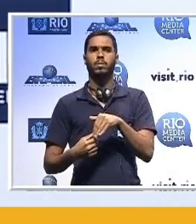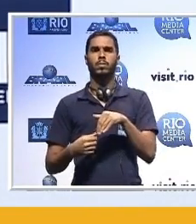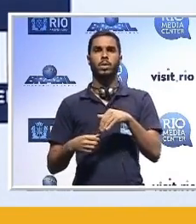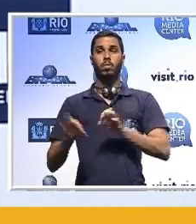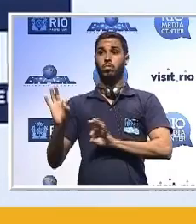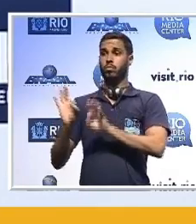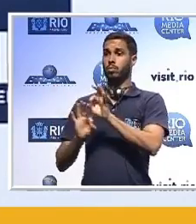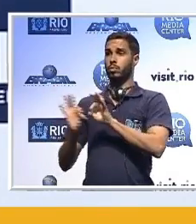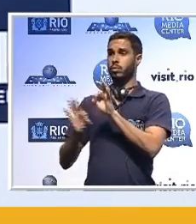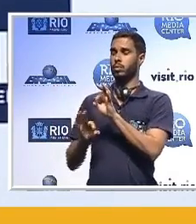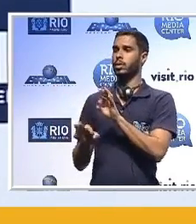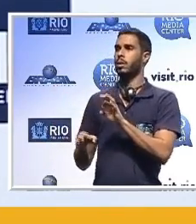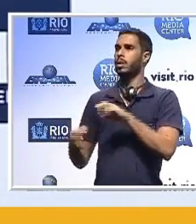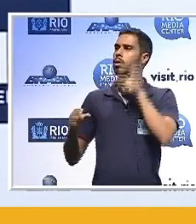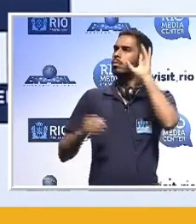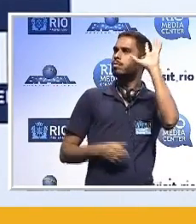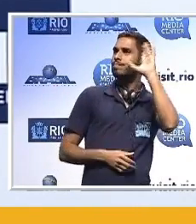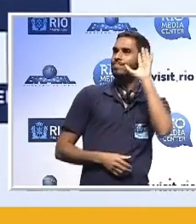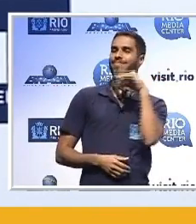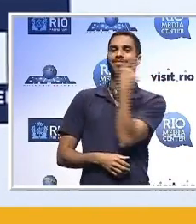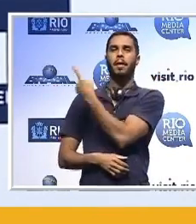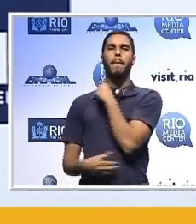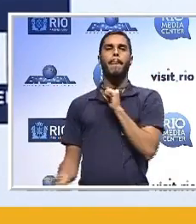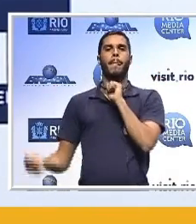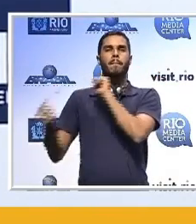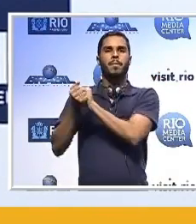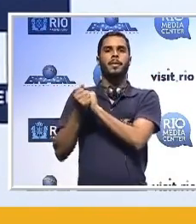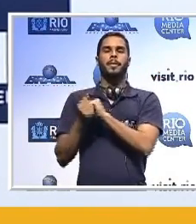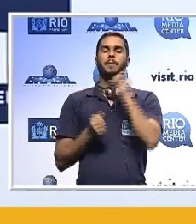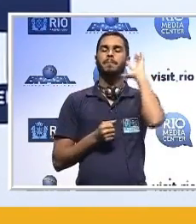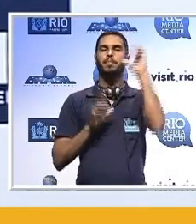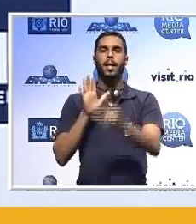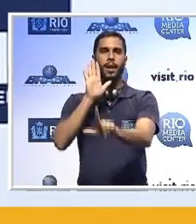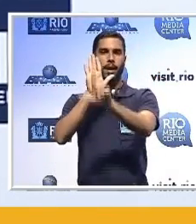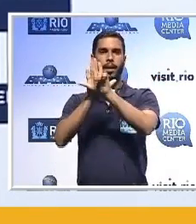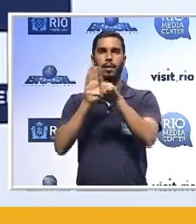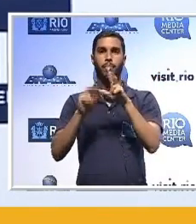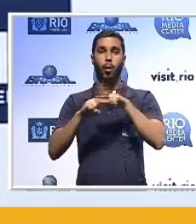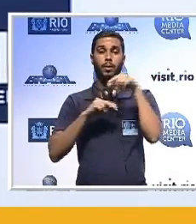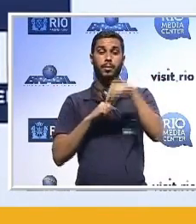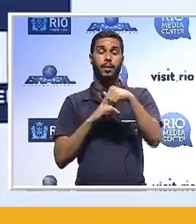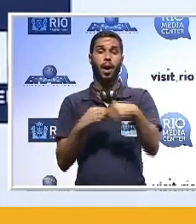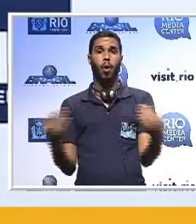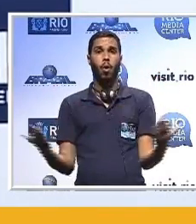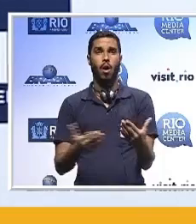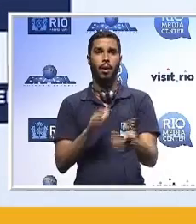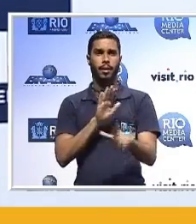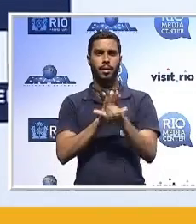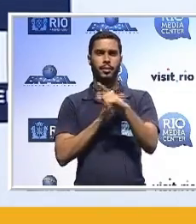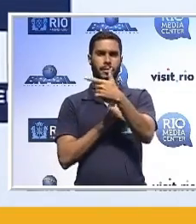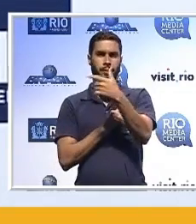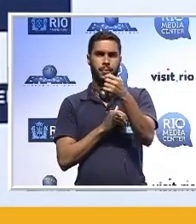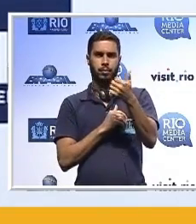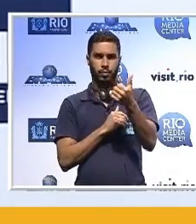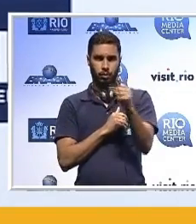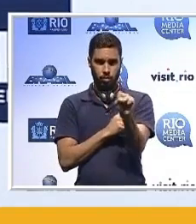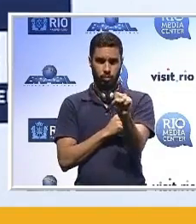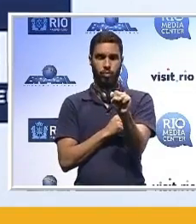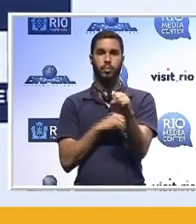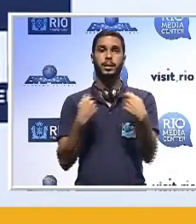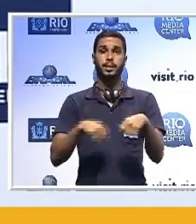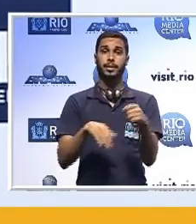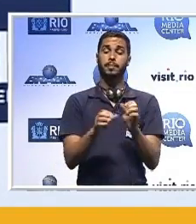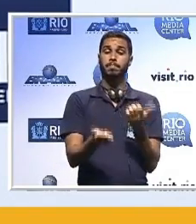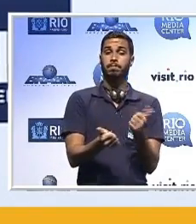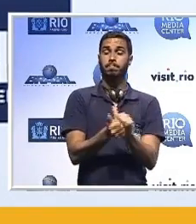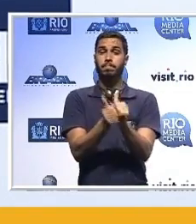lei da inclusão agora, porque até janeiro de 2018 eles têm que estar com 10% da hotelaria adaptada e tudo mais. Então, nós